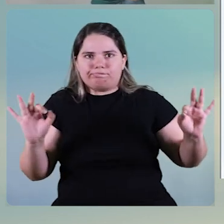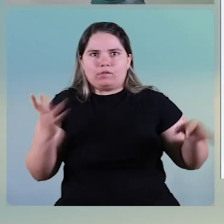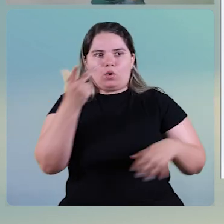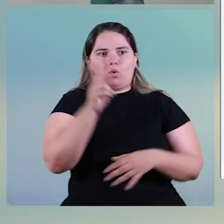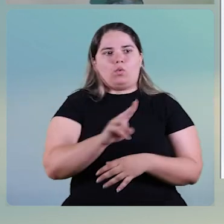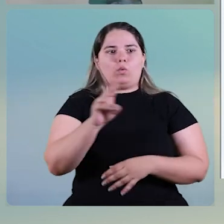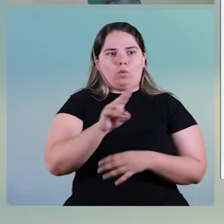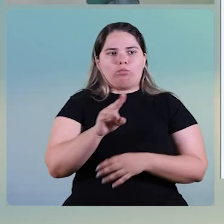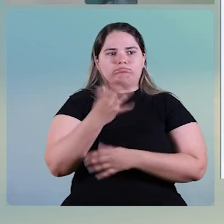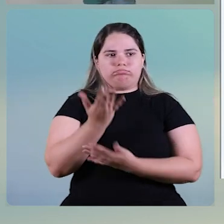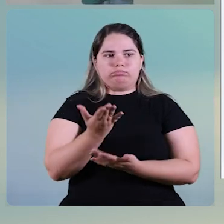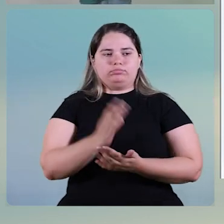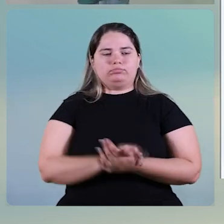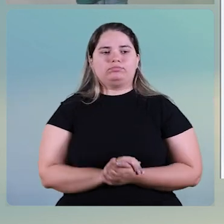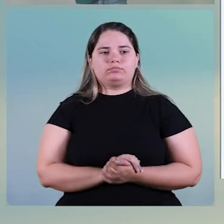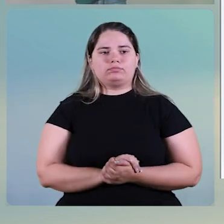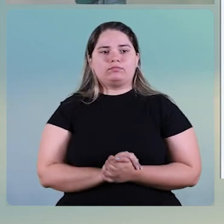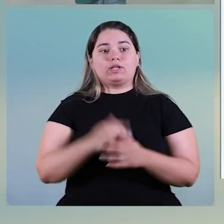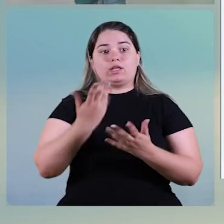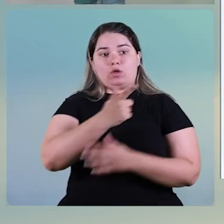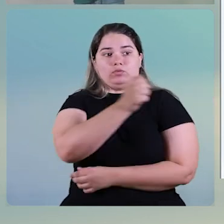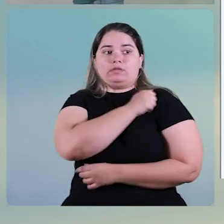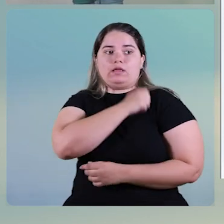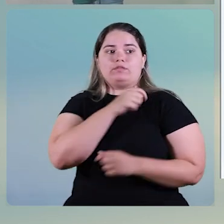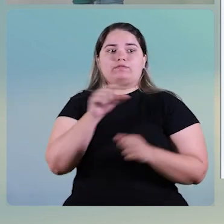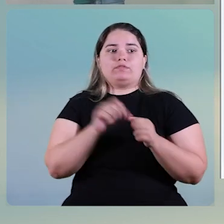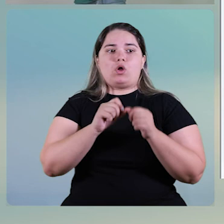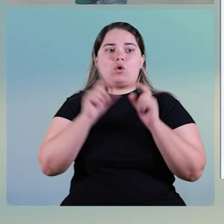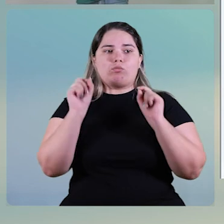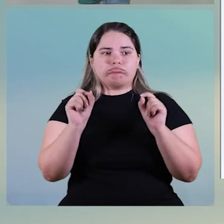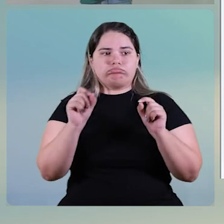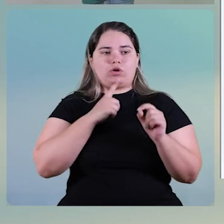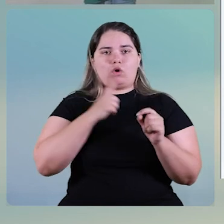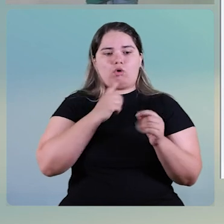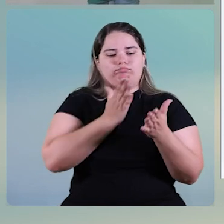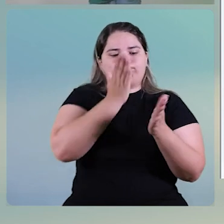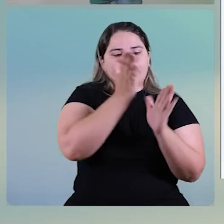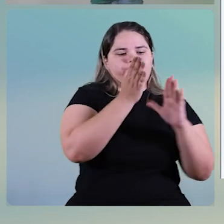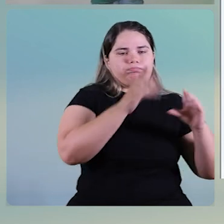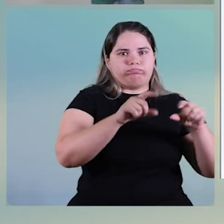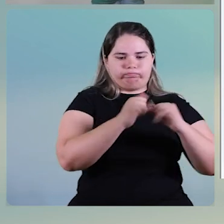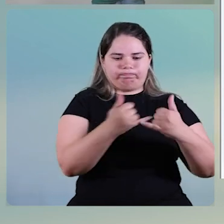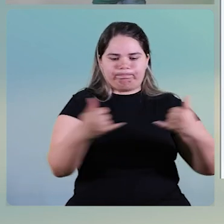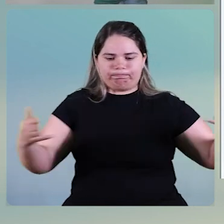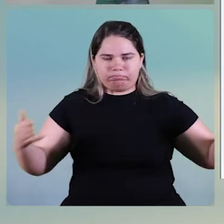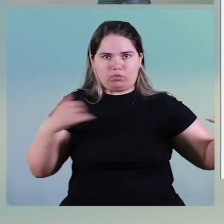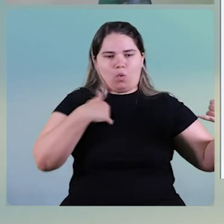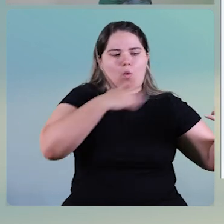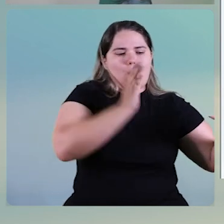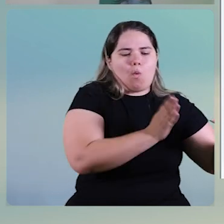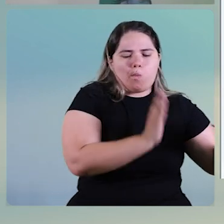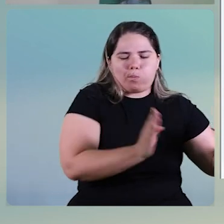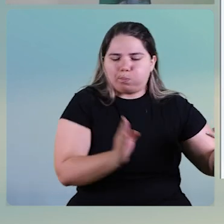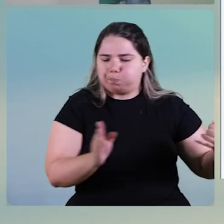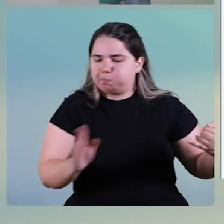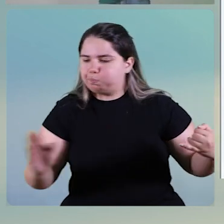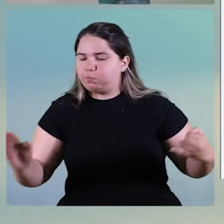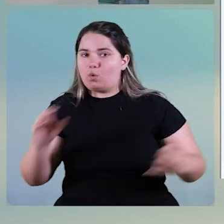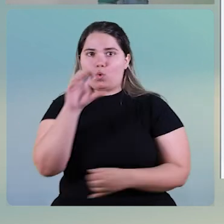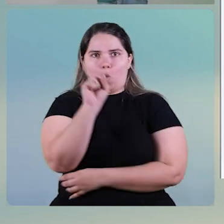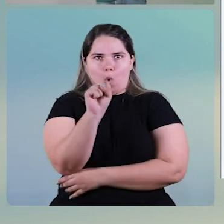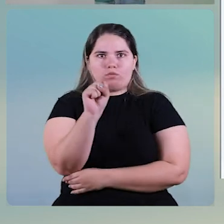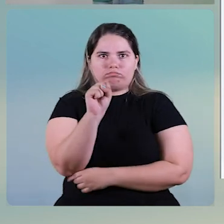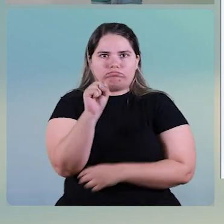barra, dividindo-a em 8 partes iguais e, em seguida, apoiaram-na sobre a base triangular